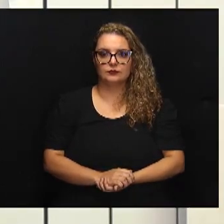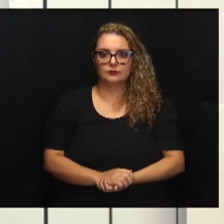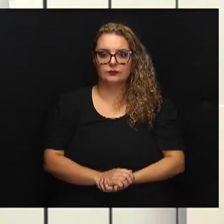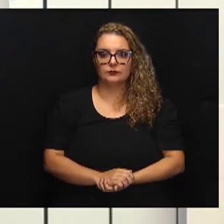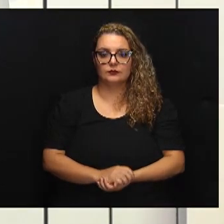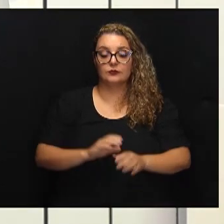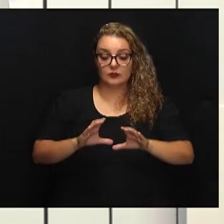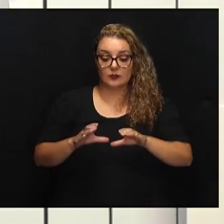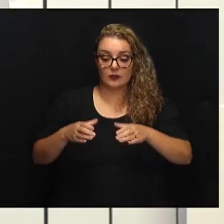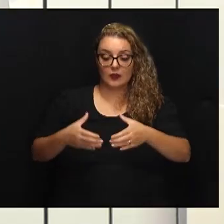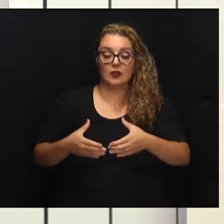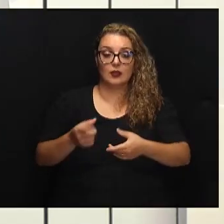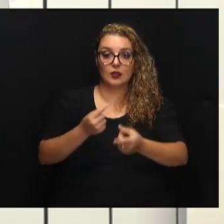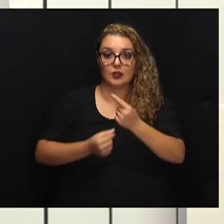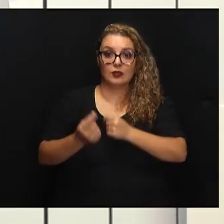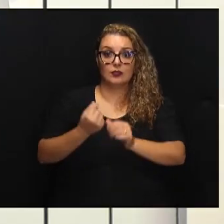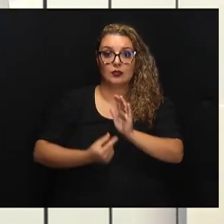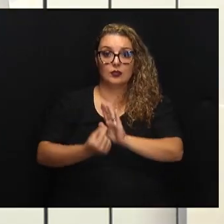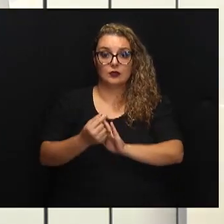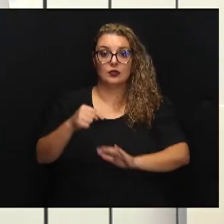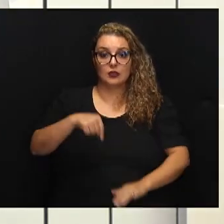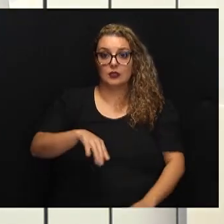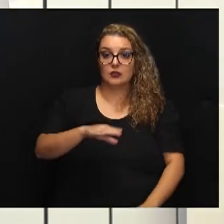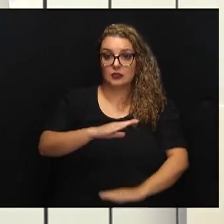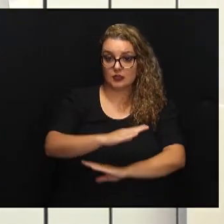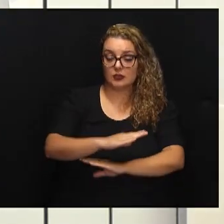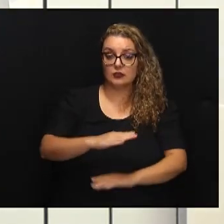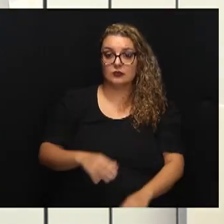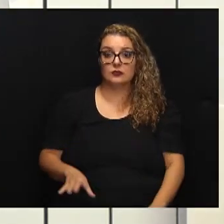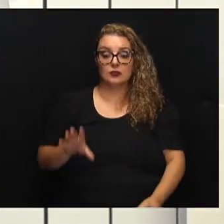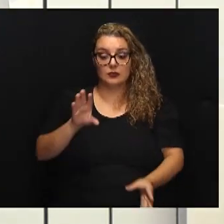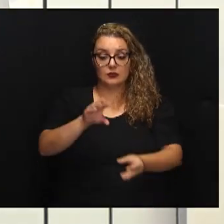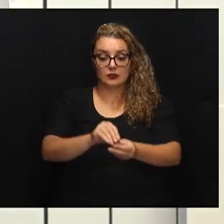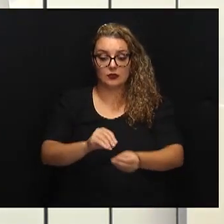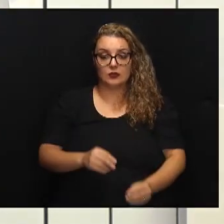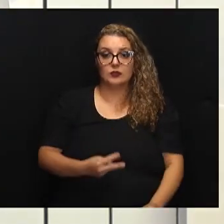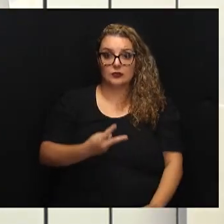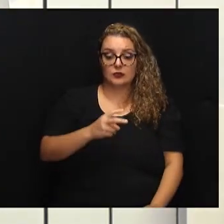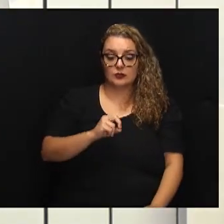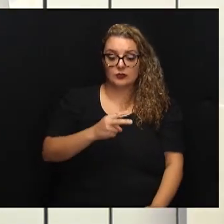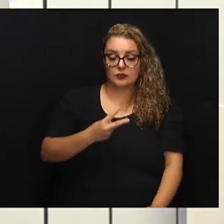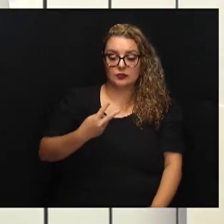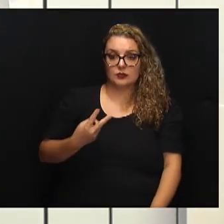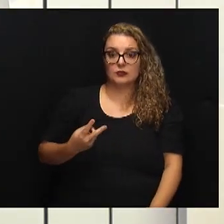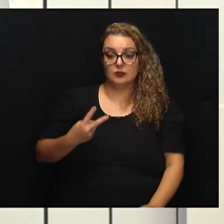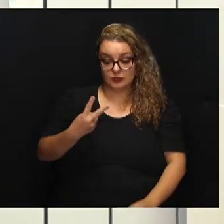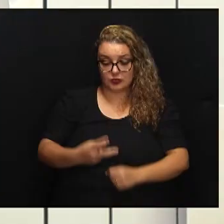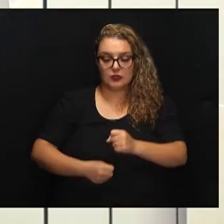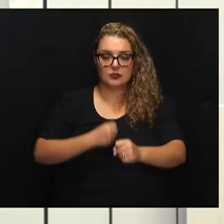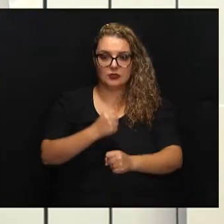A Comissão de Finanças e Orçamento aqui da Câmara fechou o biênio com 24 reuniões